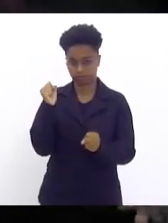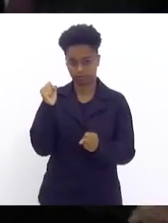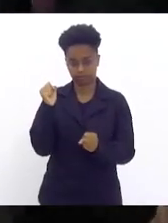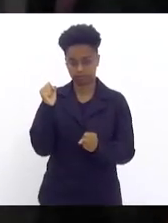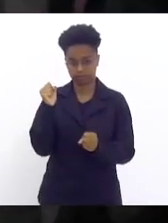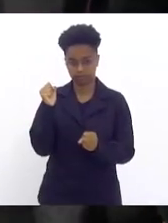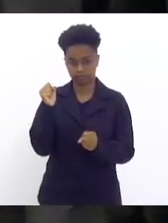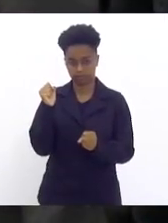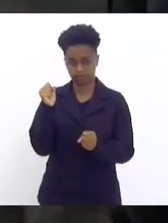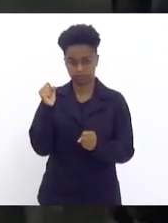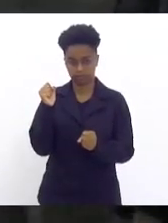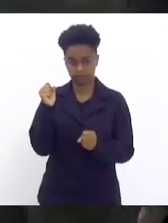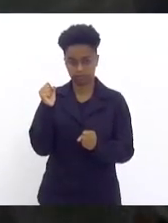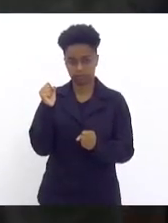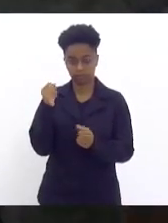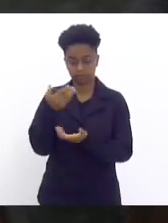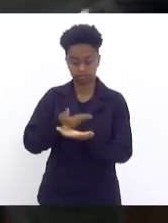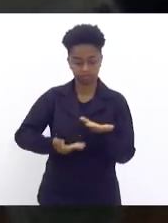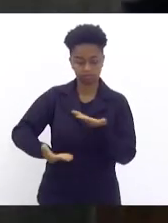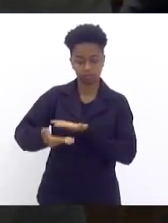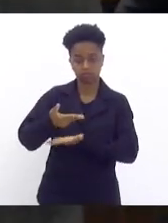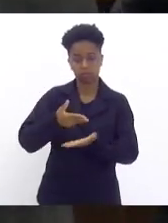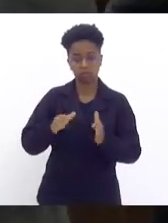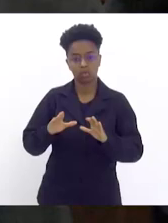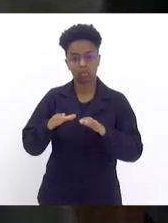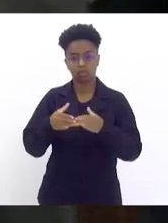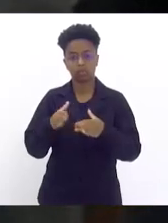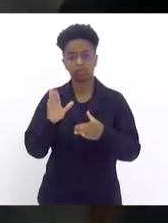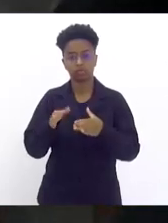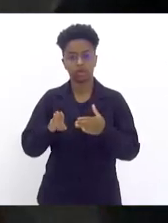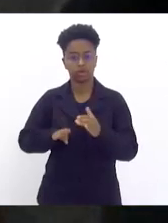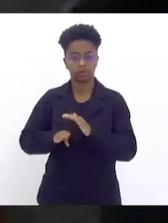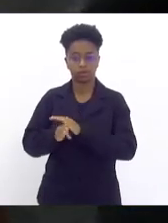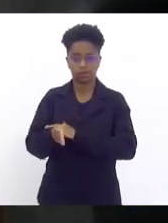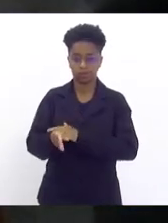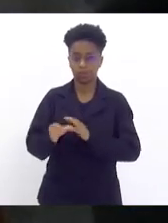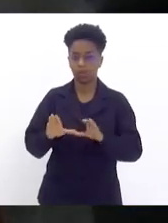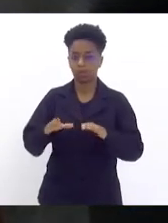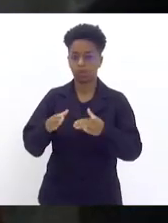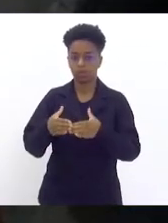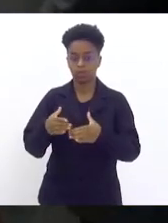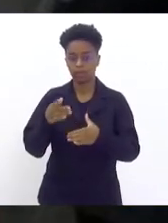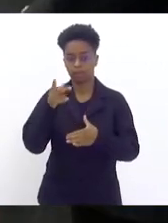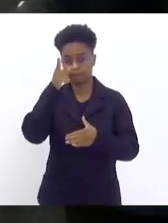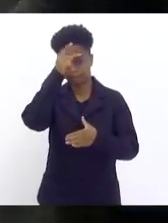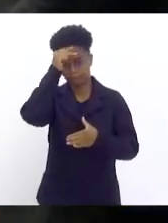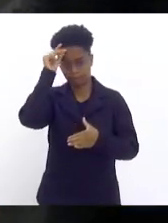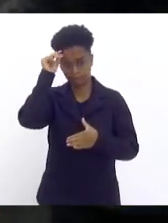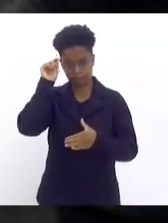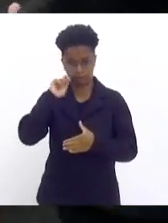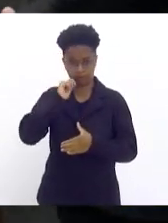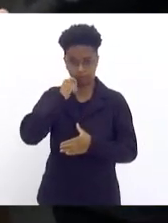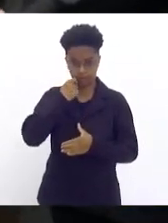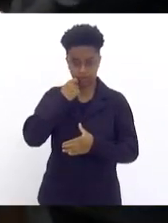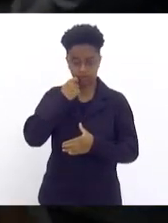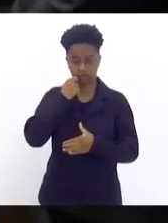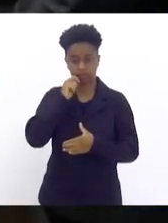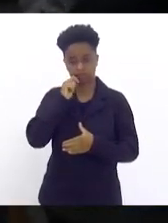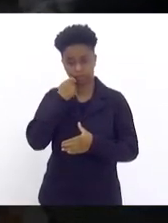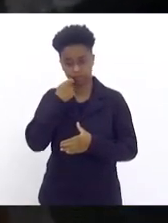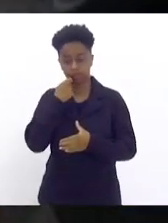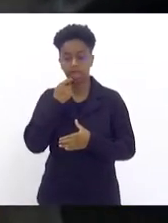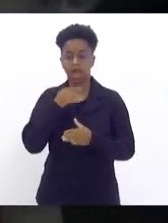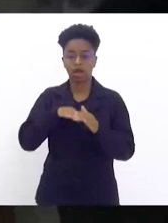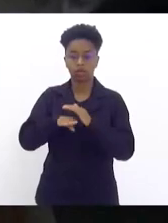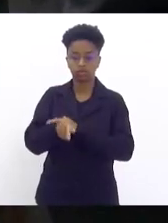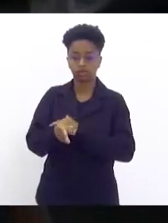com um grupo que tá acostumado né grupo do prefeito do Rio Eduardo pai está acostumado né a tratar mal